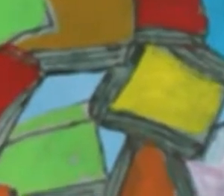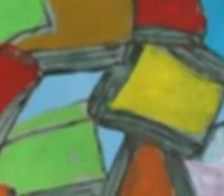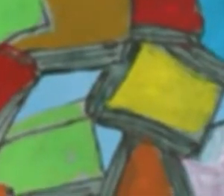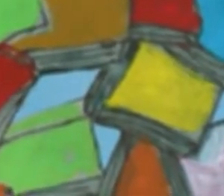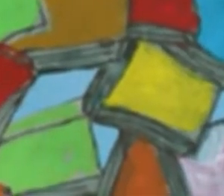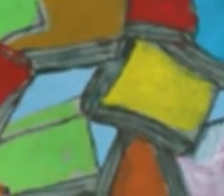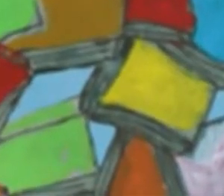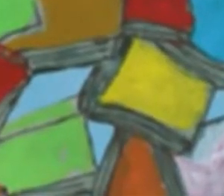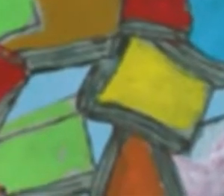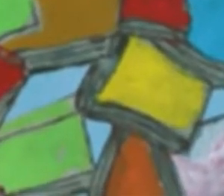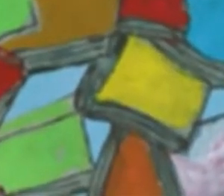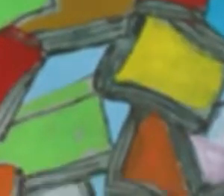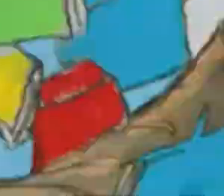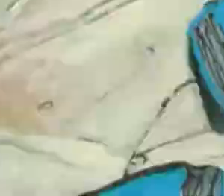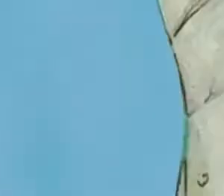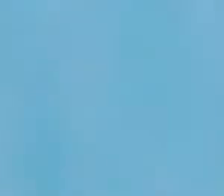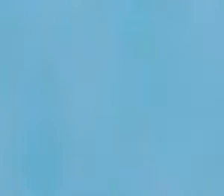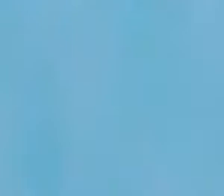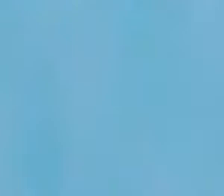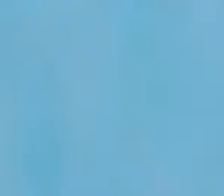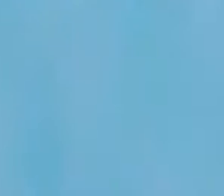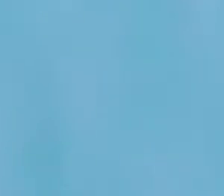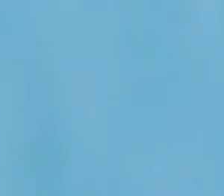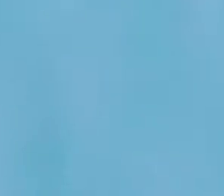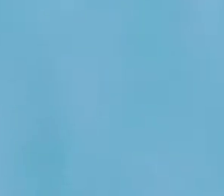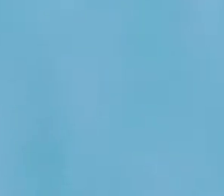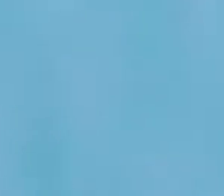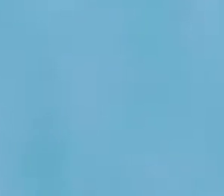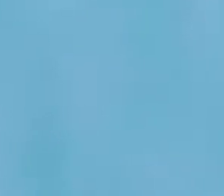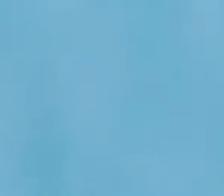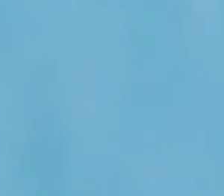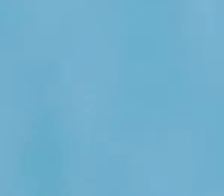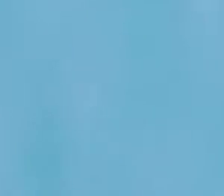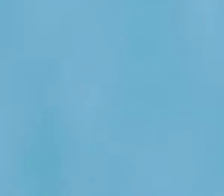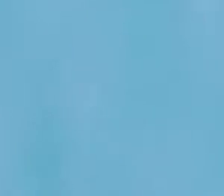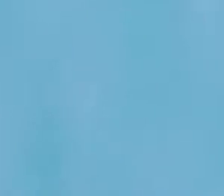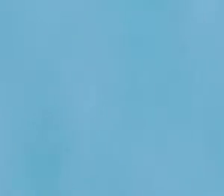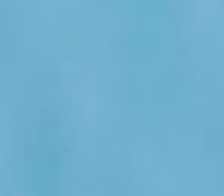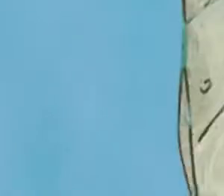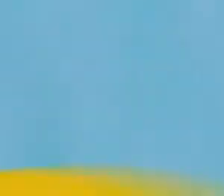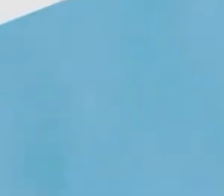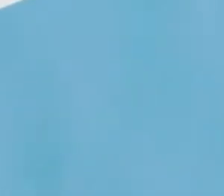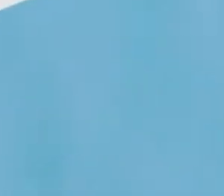Literário Internacional 2021, 10 a 20 de agosto. Programação virtual e gratuita em